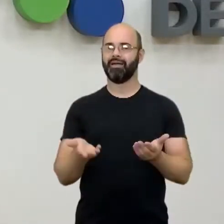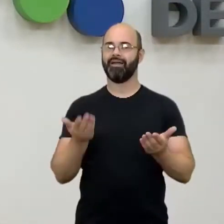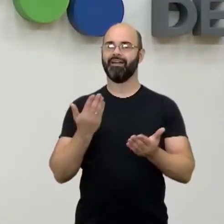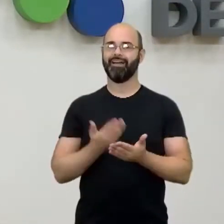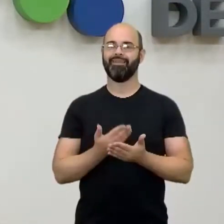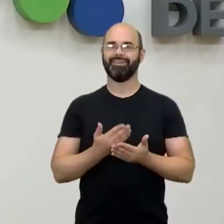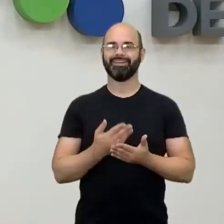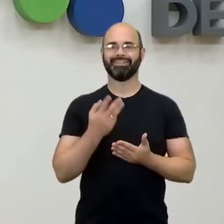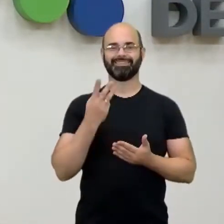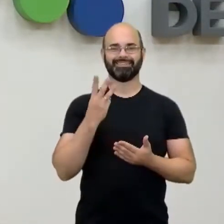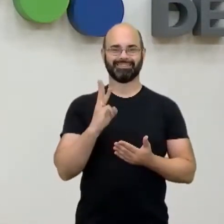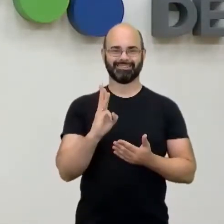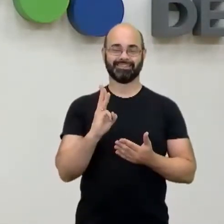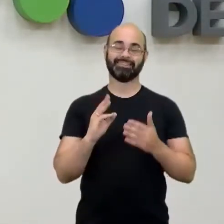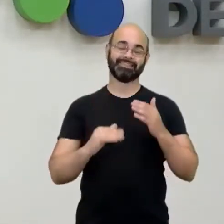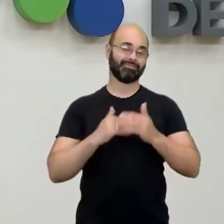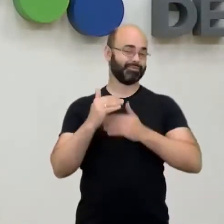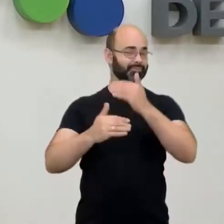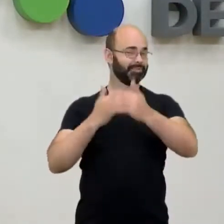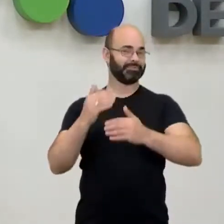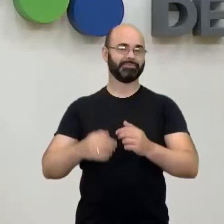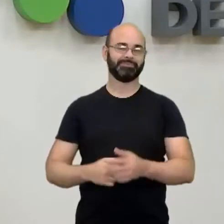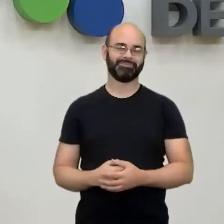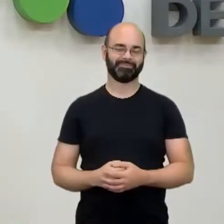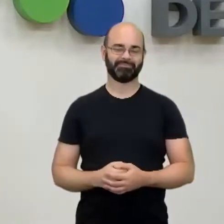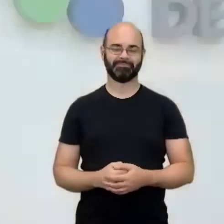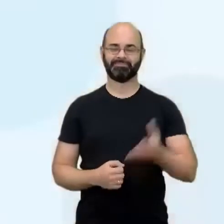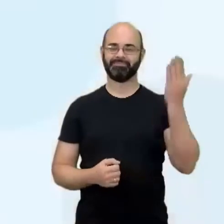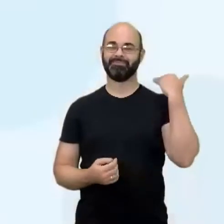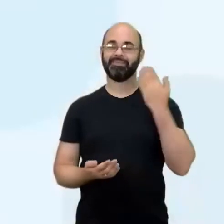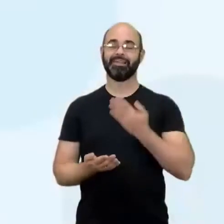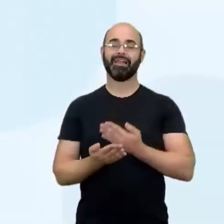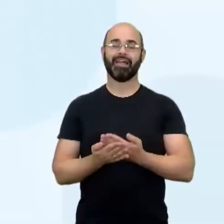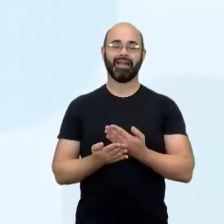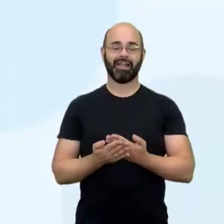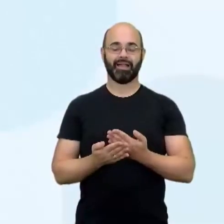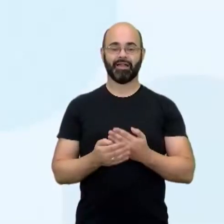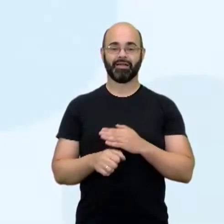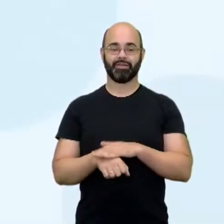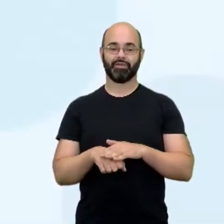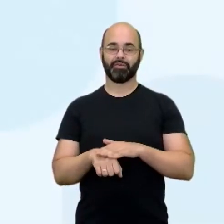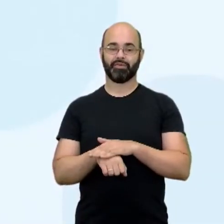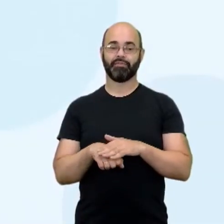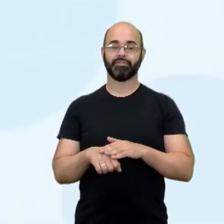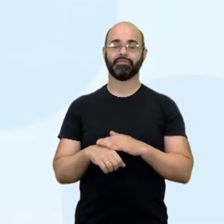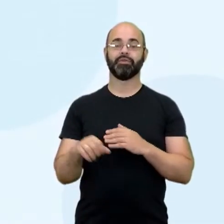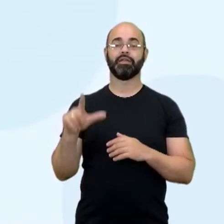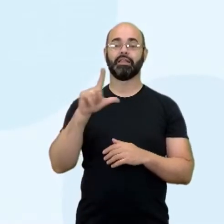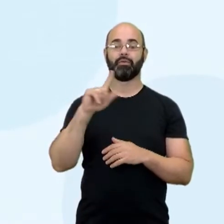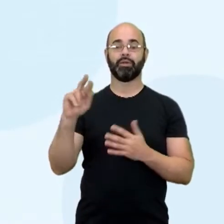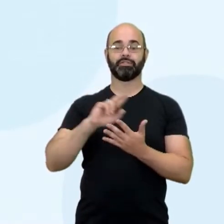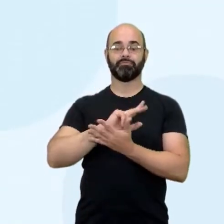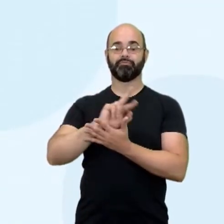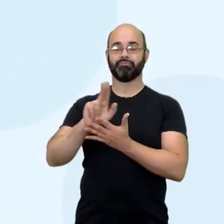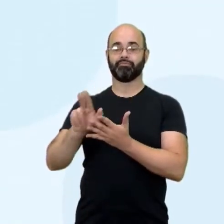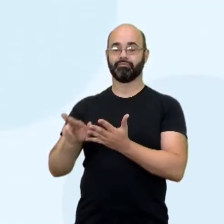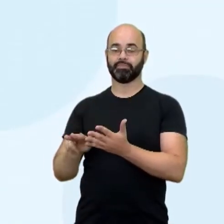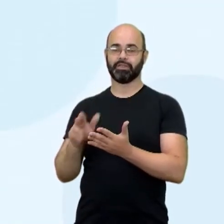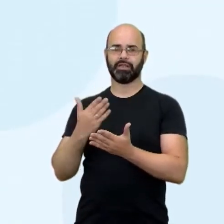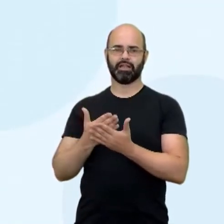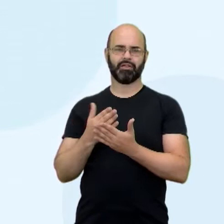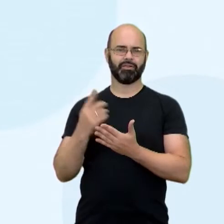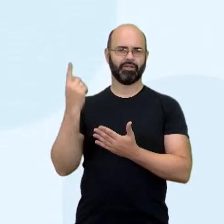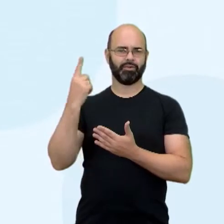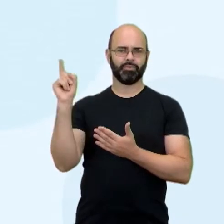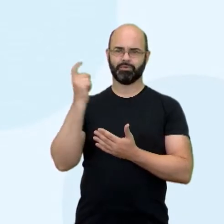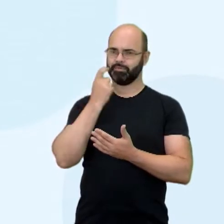aula e já é desenvolvimento. Nas aulas anteriores, a gente falou um pouquinho das múltiplas linguagens e na última aula em específico, a